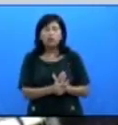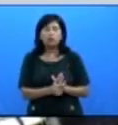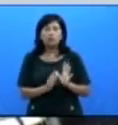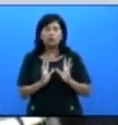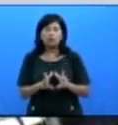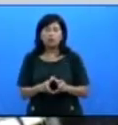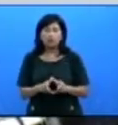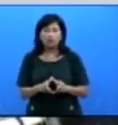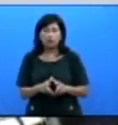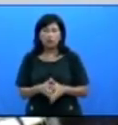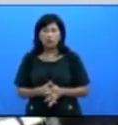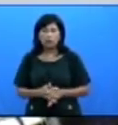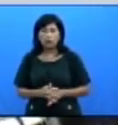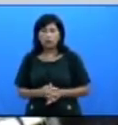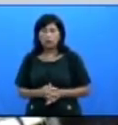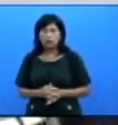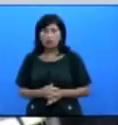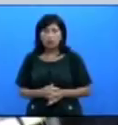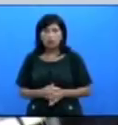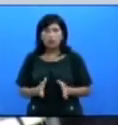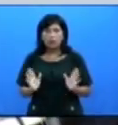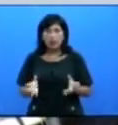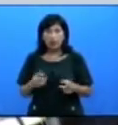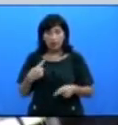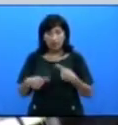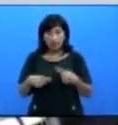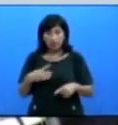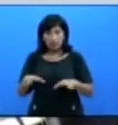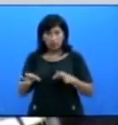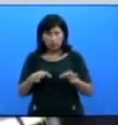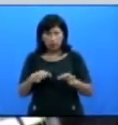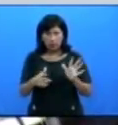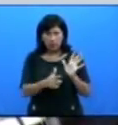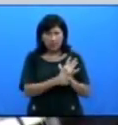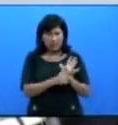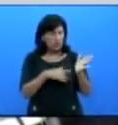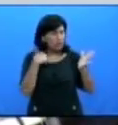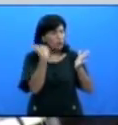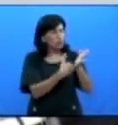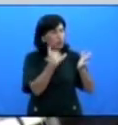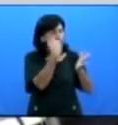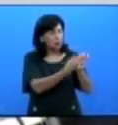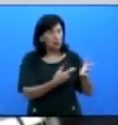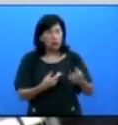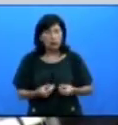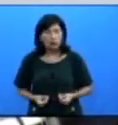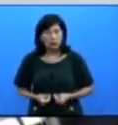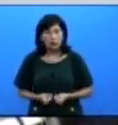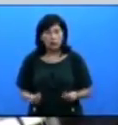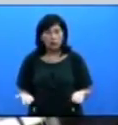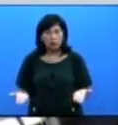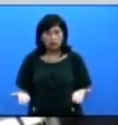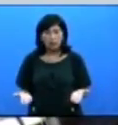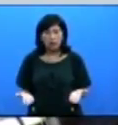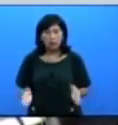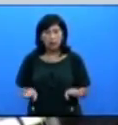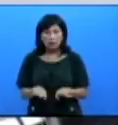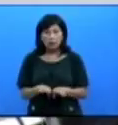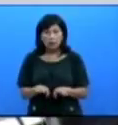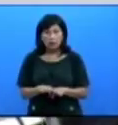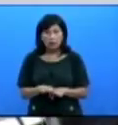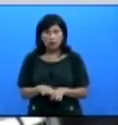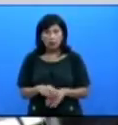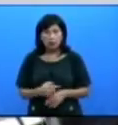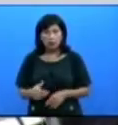totalidade. Portanto, estão em discussão o projeto de lei orçamentária, bem como as emendas